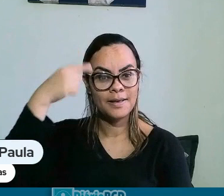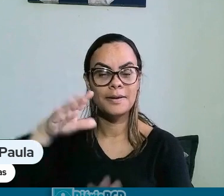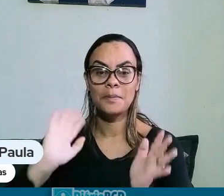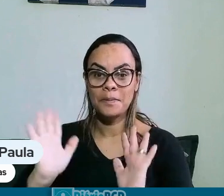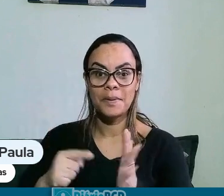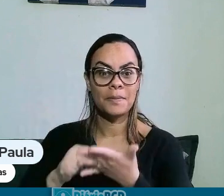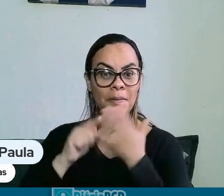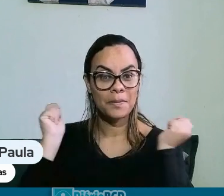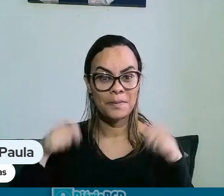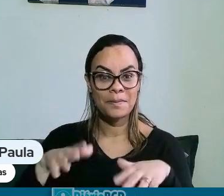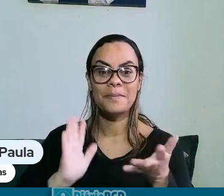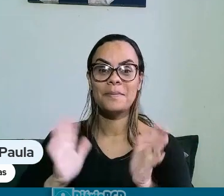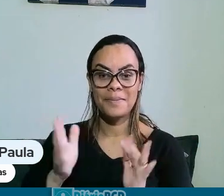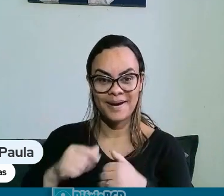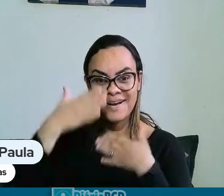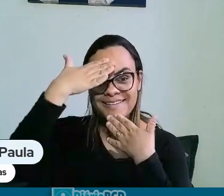e competente